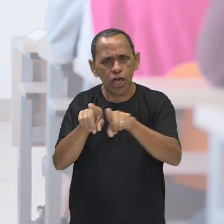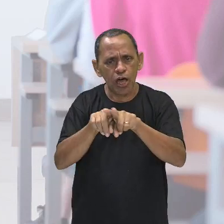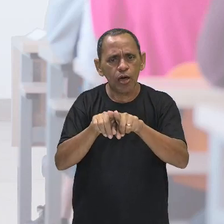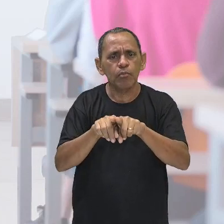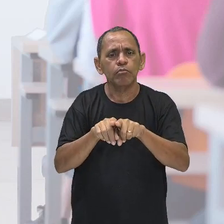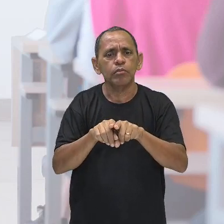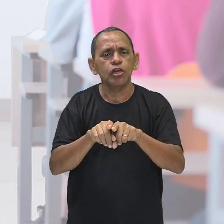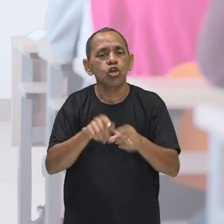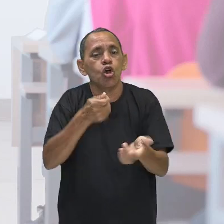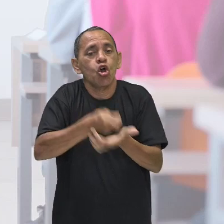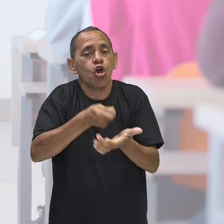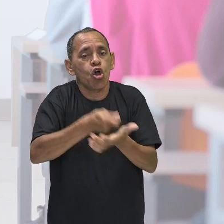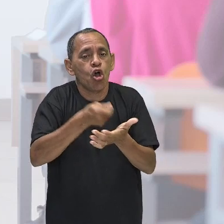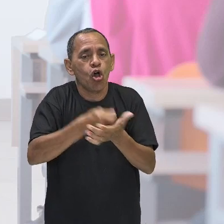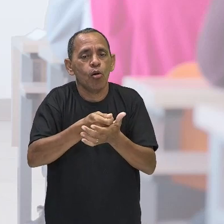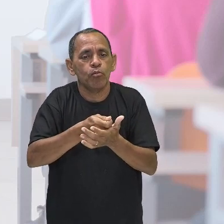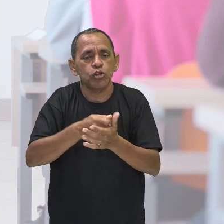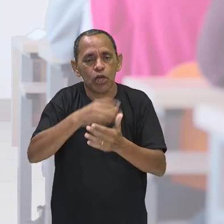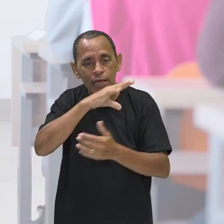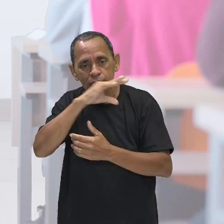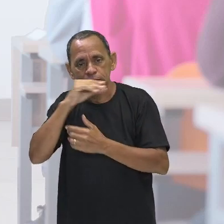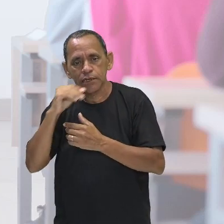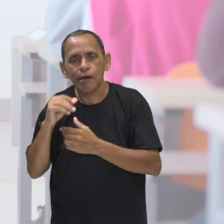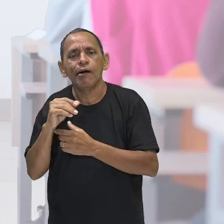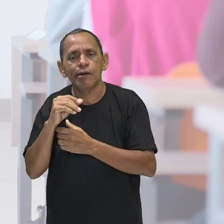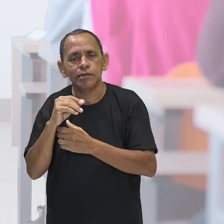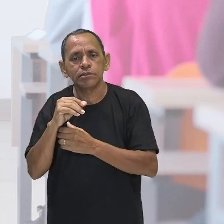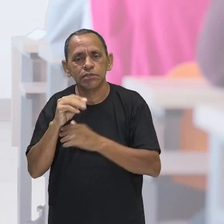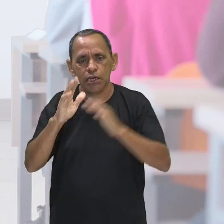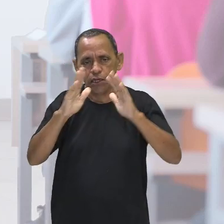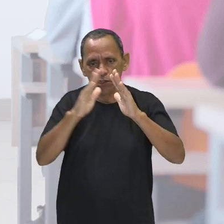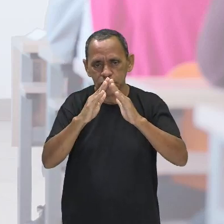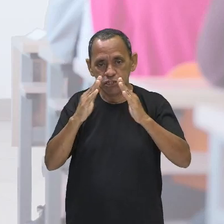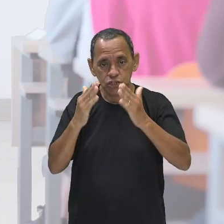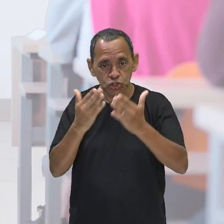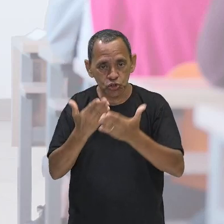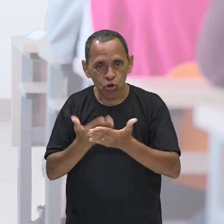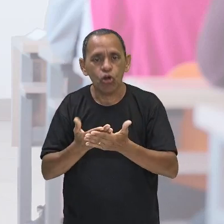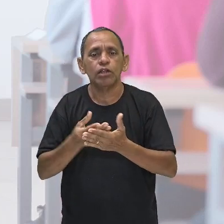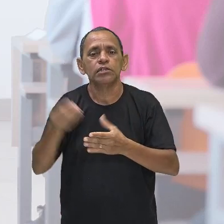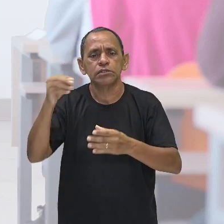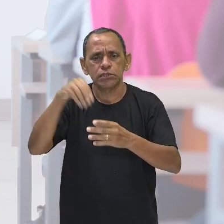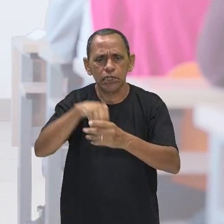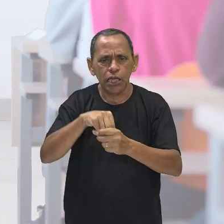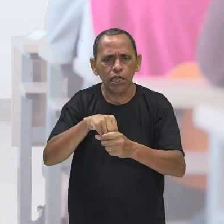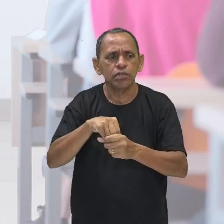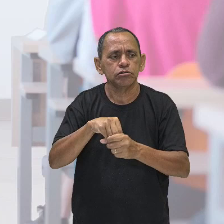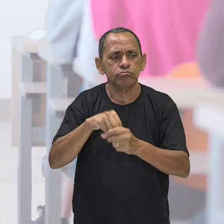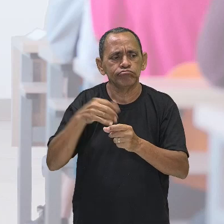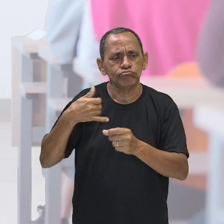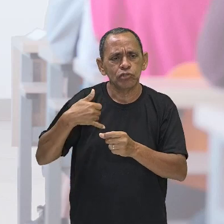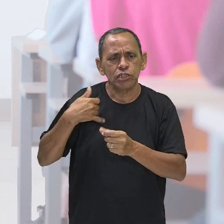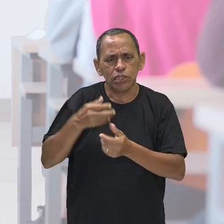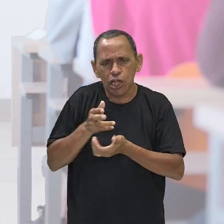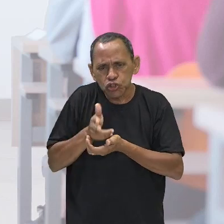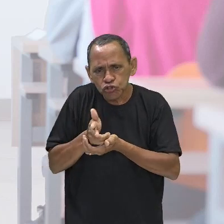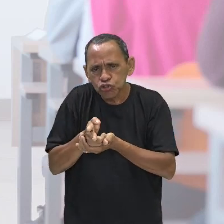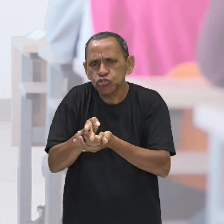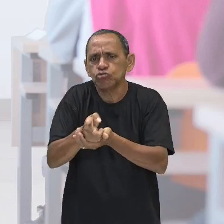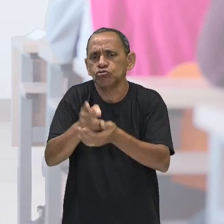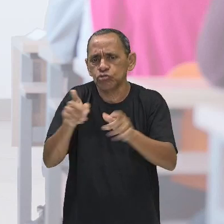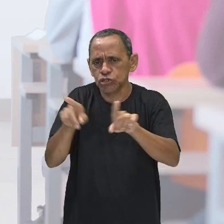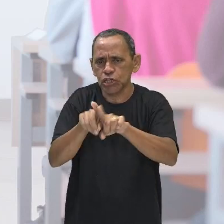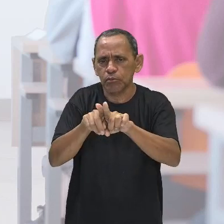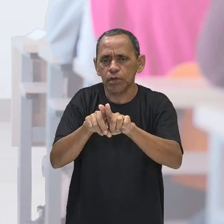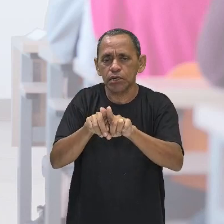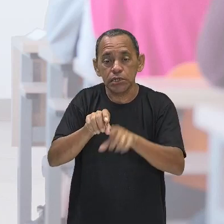necessário, é importante que a criança esteja na escola na idade certa, né? Se não tiver,